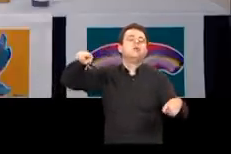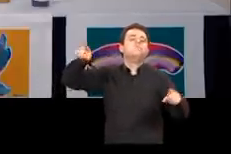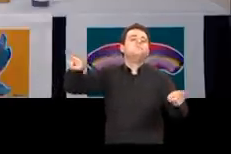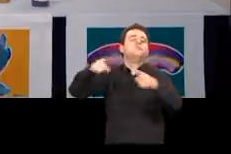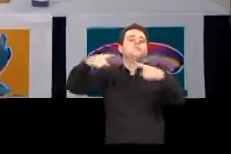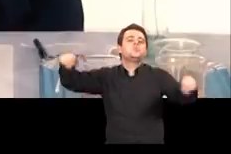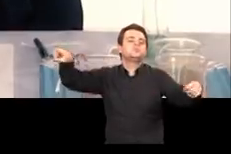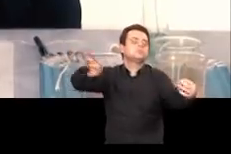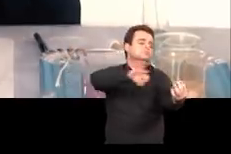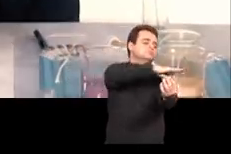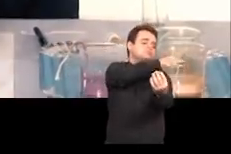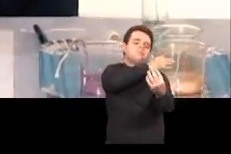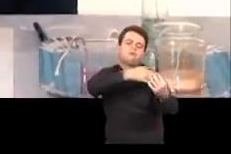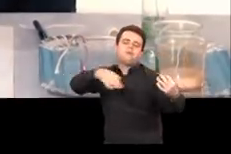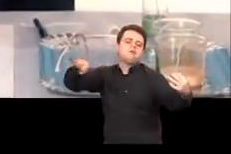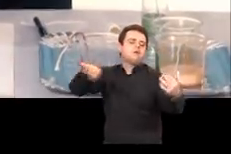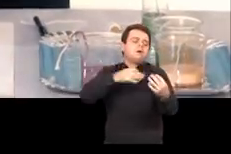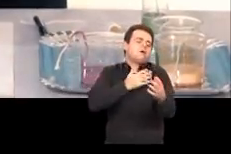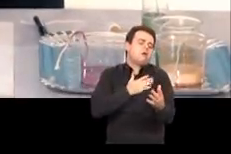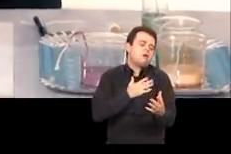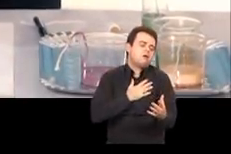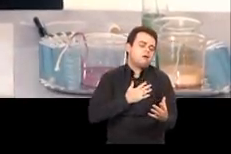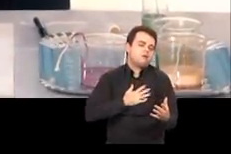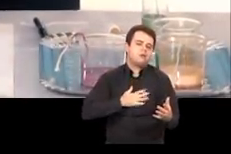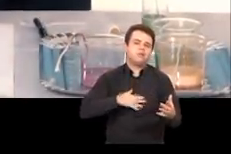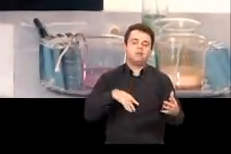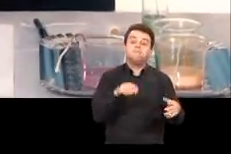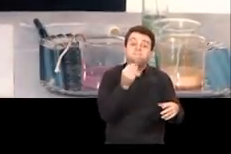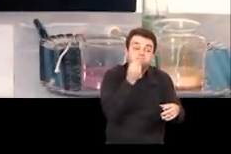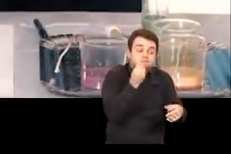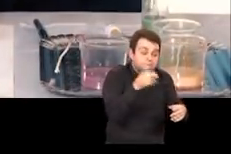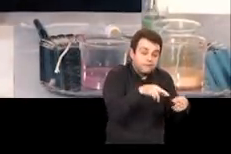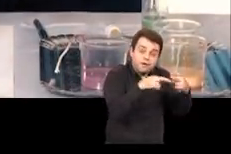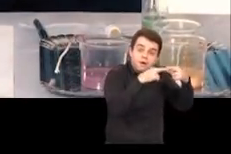utilizando o barbante para fazer traços.